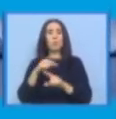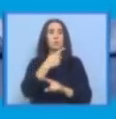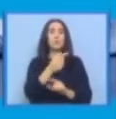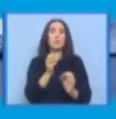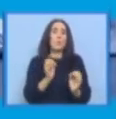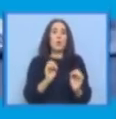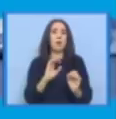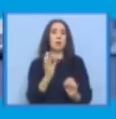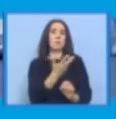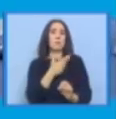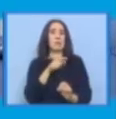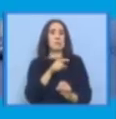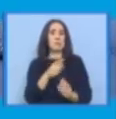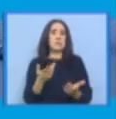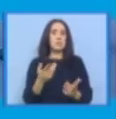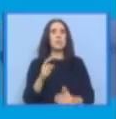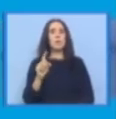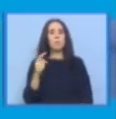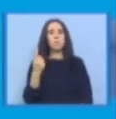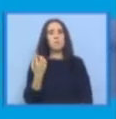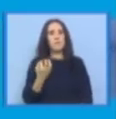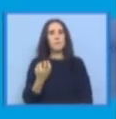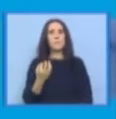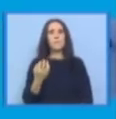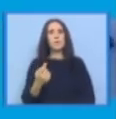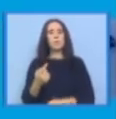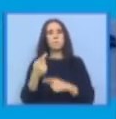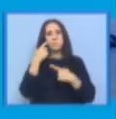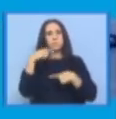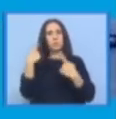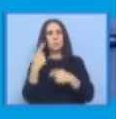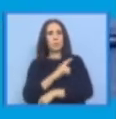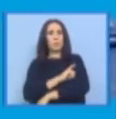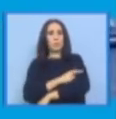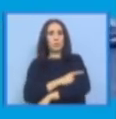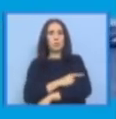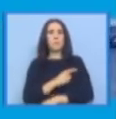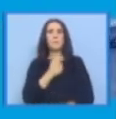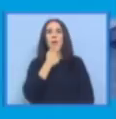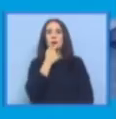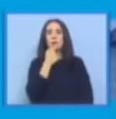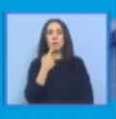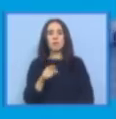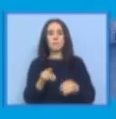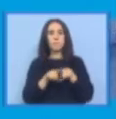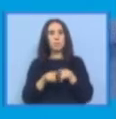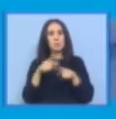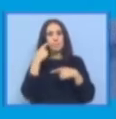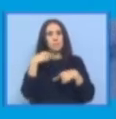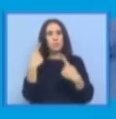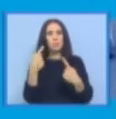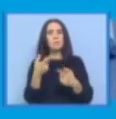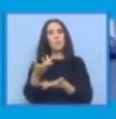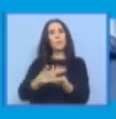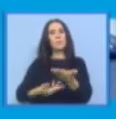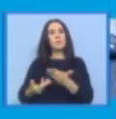não têm esse ambiente. Portanto, deveria ser, digamos, os poderes públicos, com determinadas políticas públicas, a